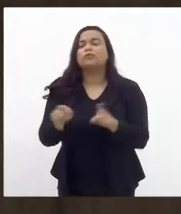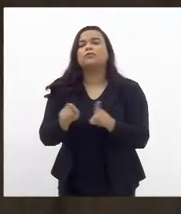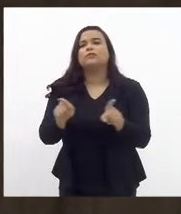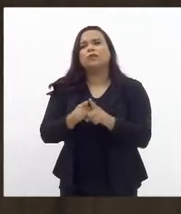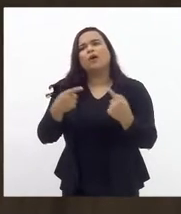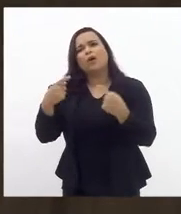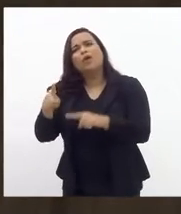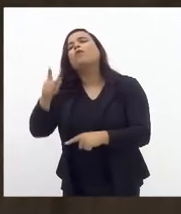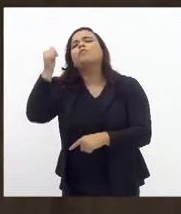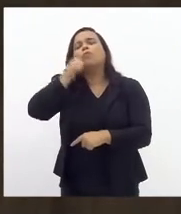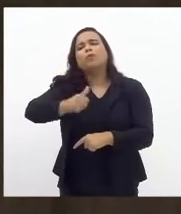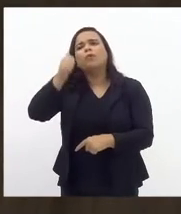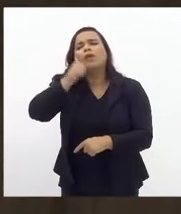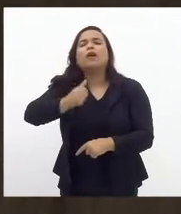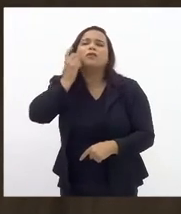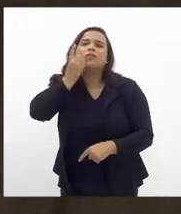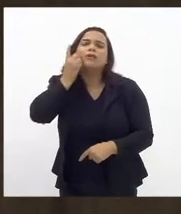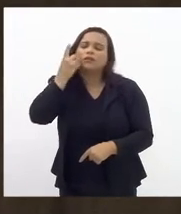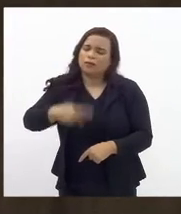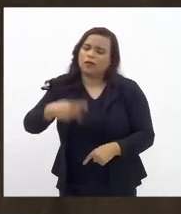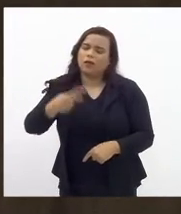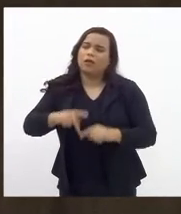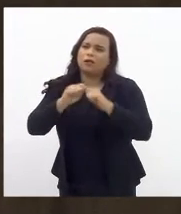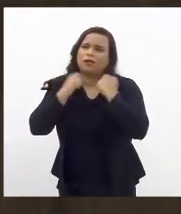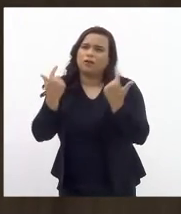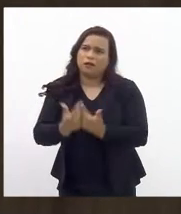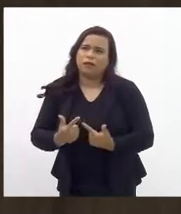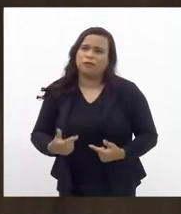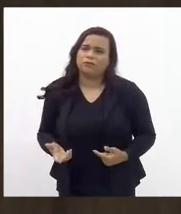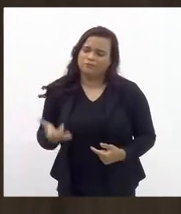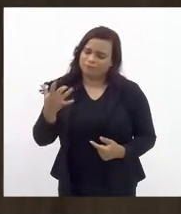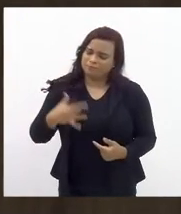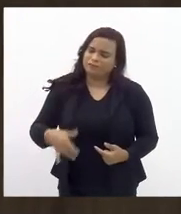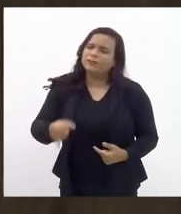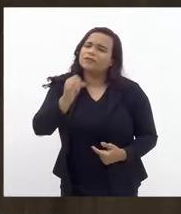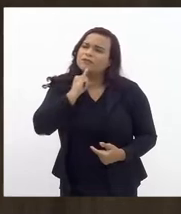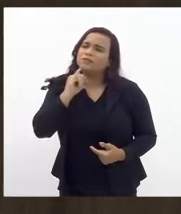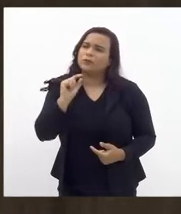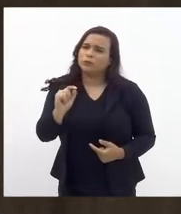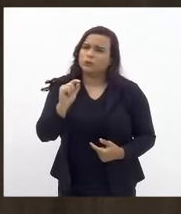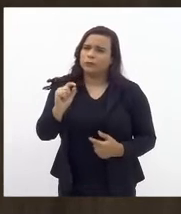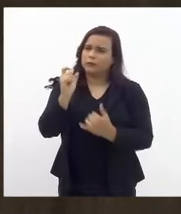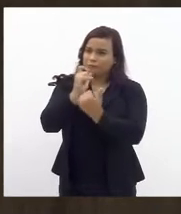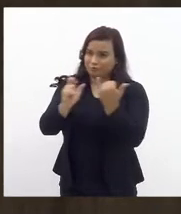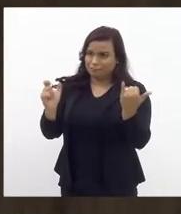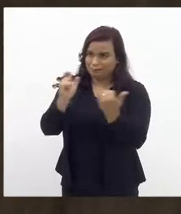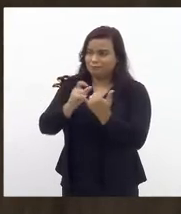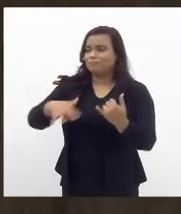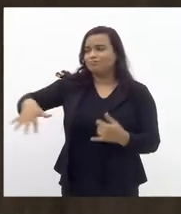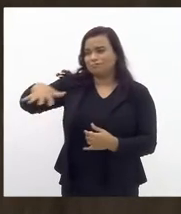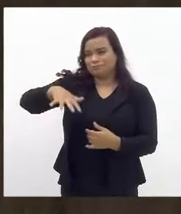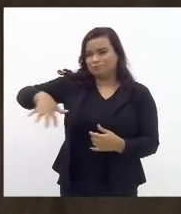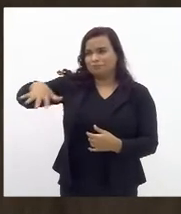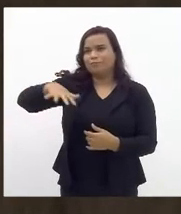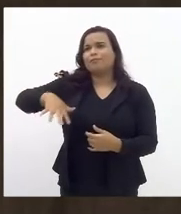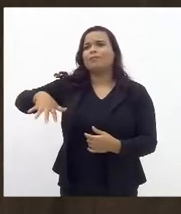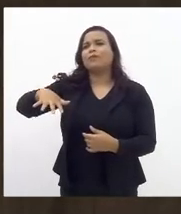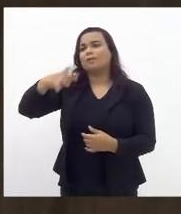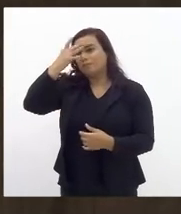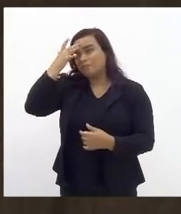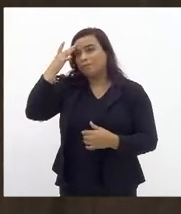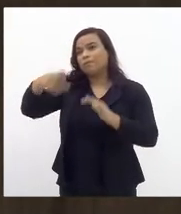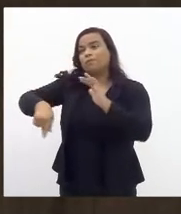mulheres deputadas dessa casa. Infelizmente, parte dos membros da Câmara parecem